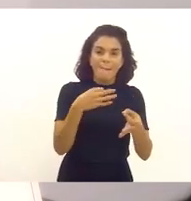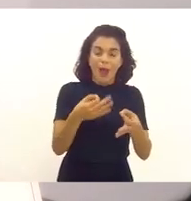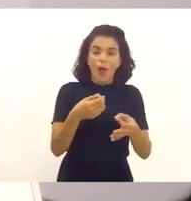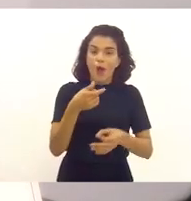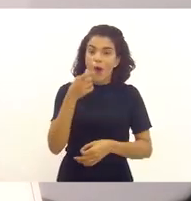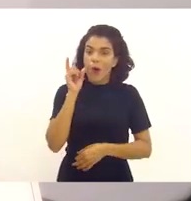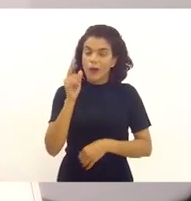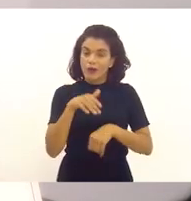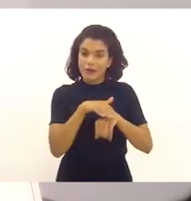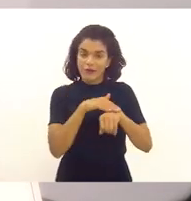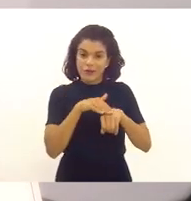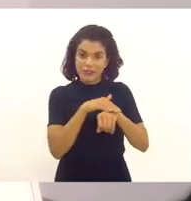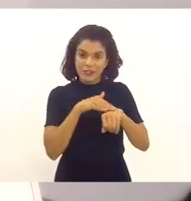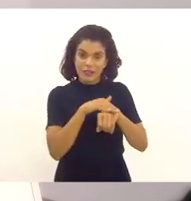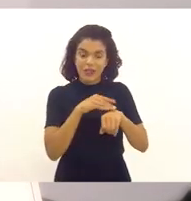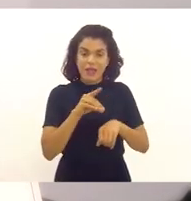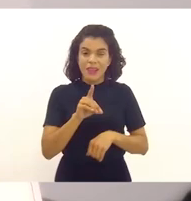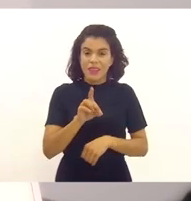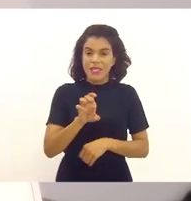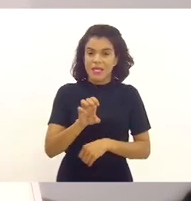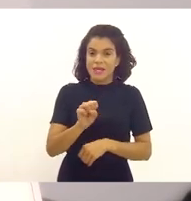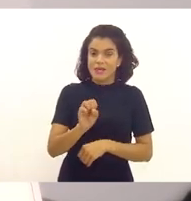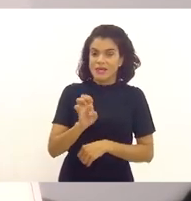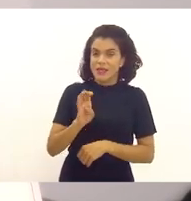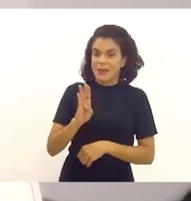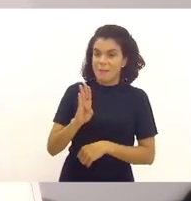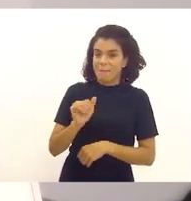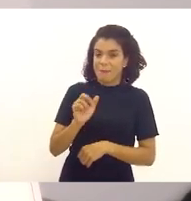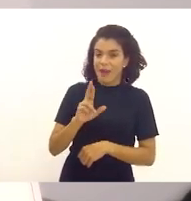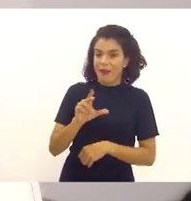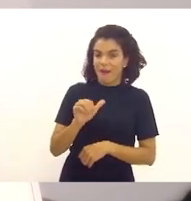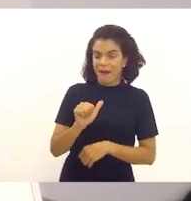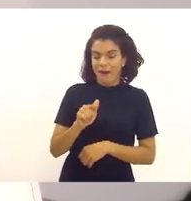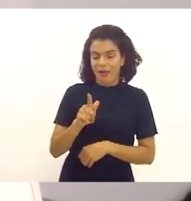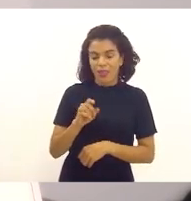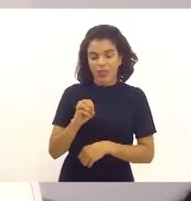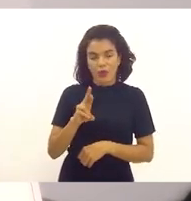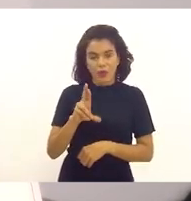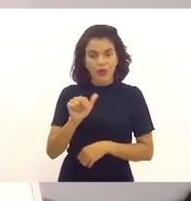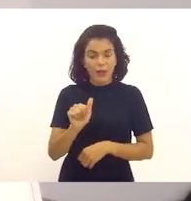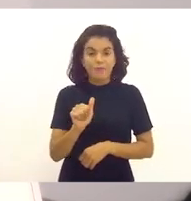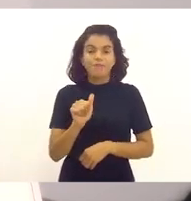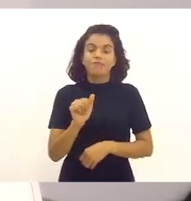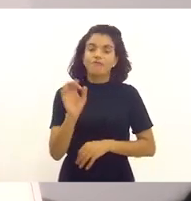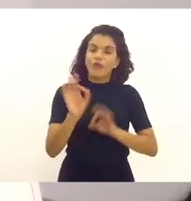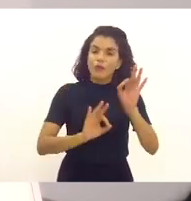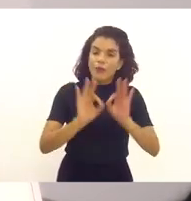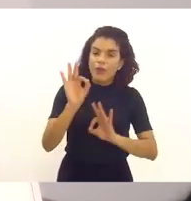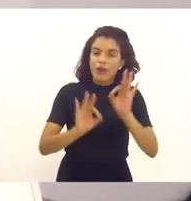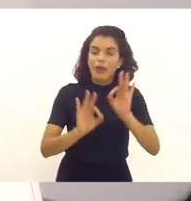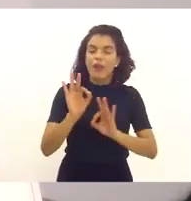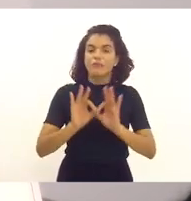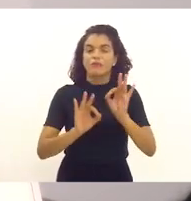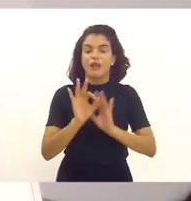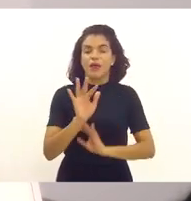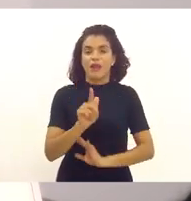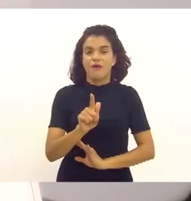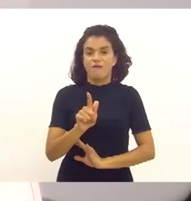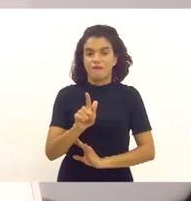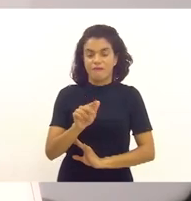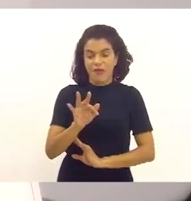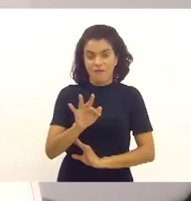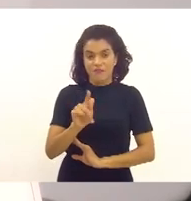estava ontem com a desembargadora Adriana ouvindo essa pesquisa formulada pela FGV e um ponto me chamou atenção